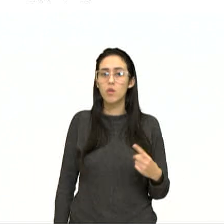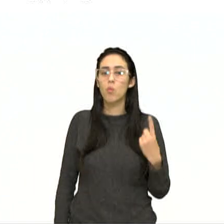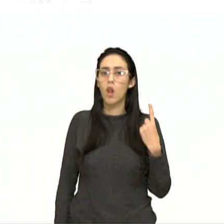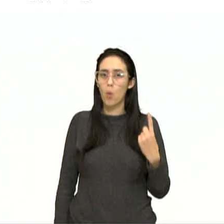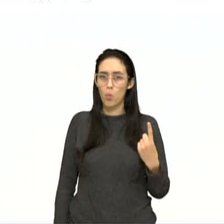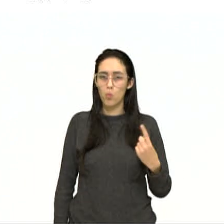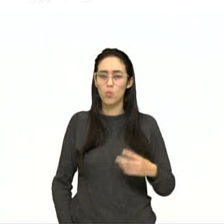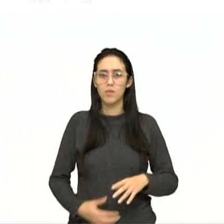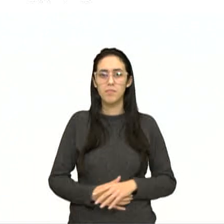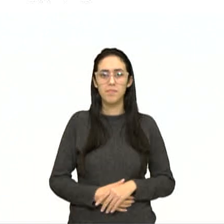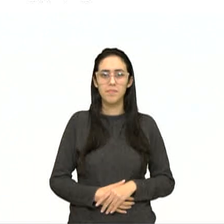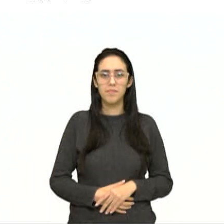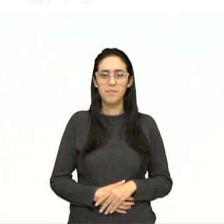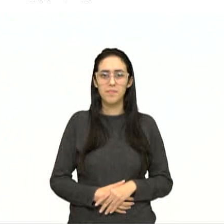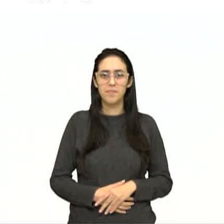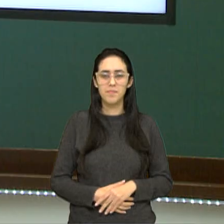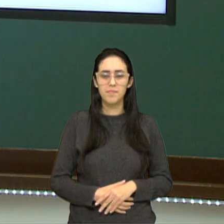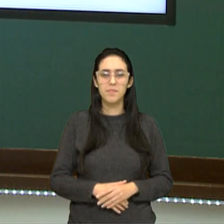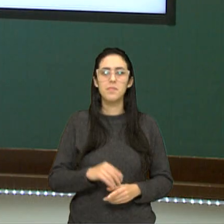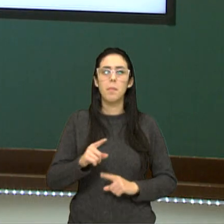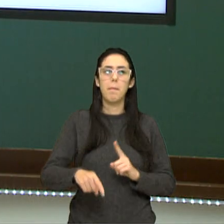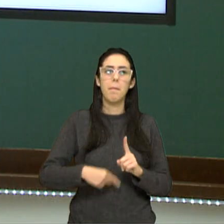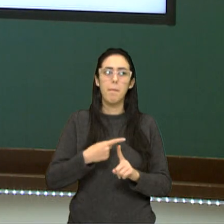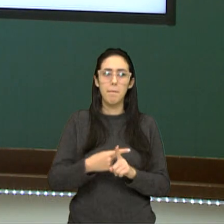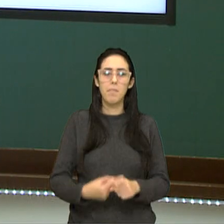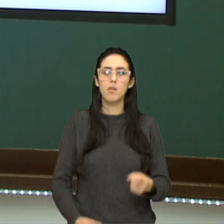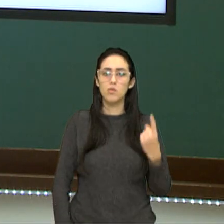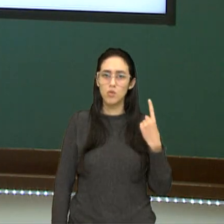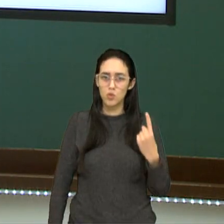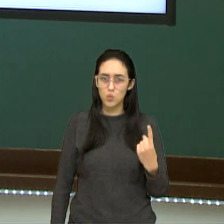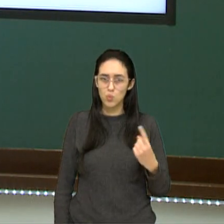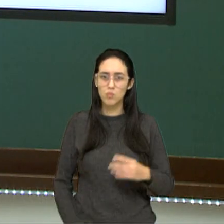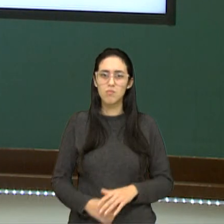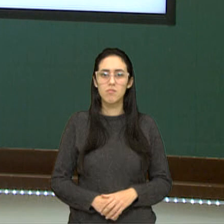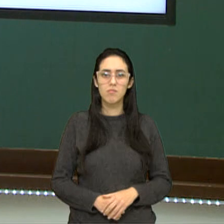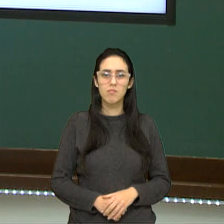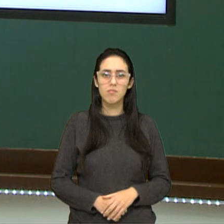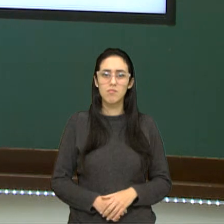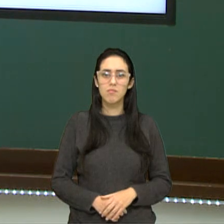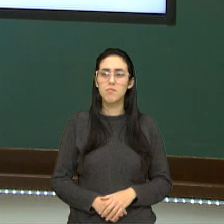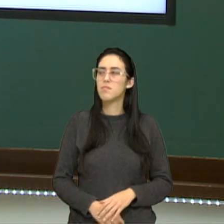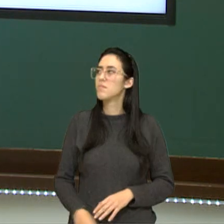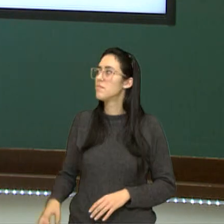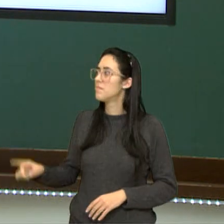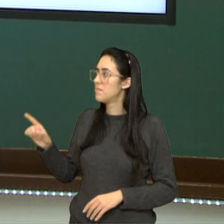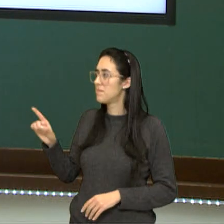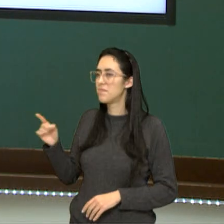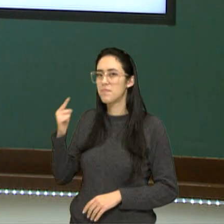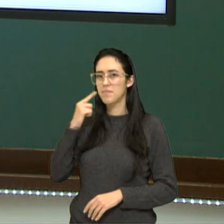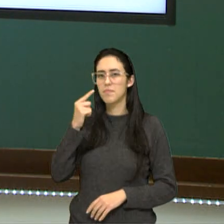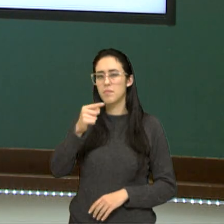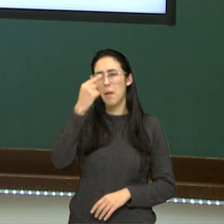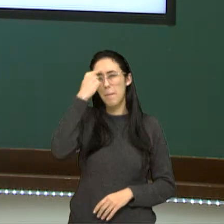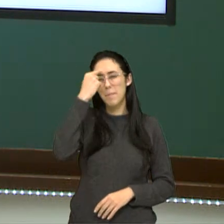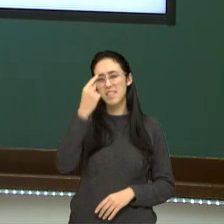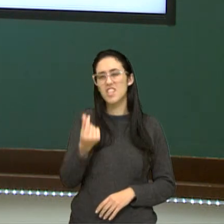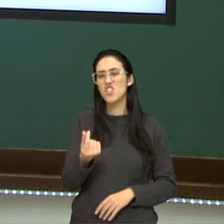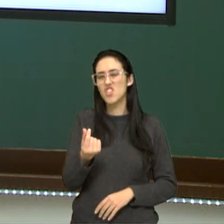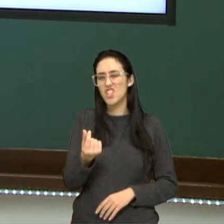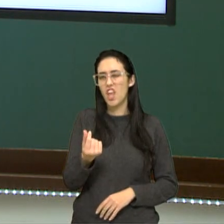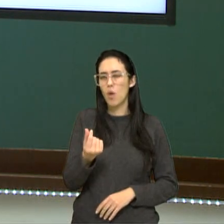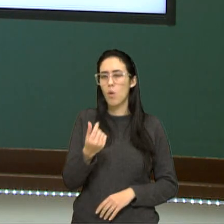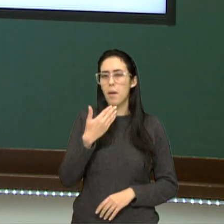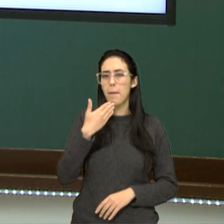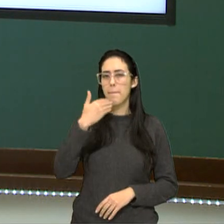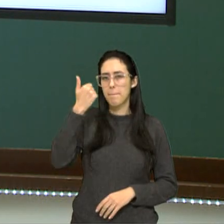1,1. Mais 1, 2,1. Mais 1, 3,1. Pensa em dinheiro quando tem vírgula, ajuda, tá?